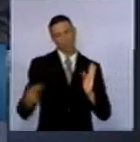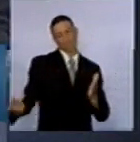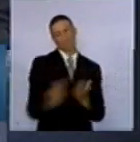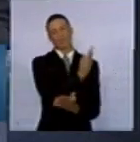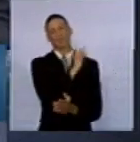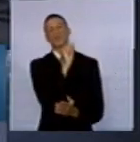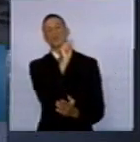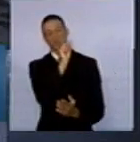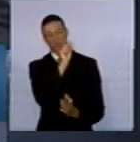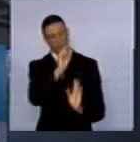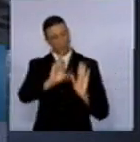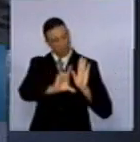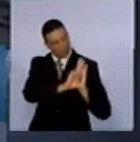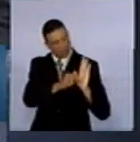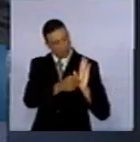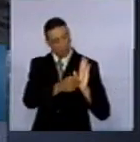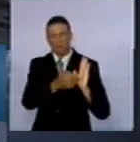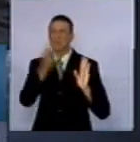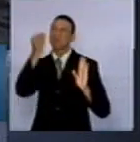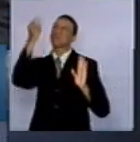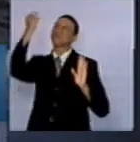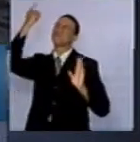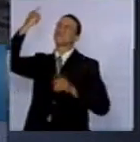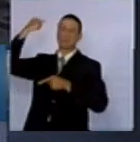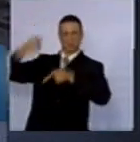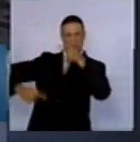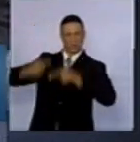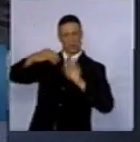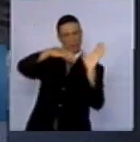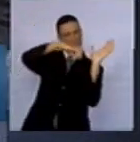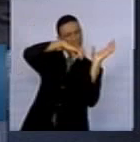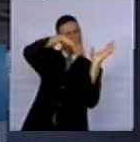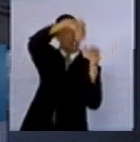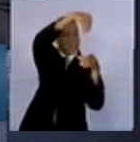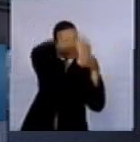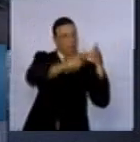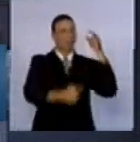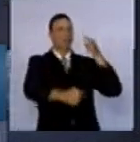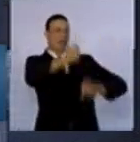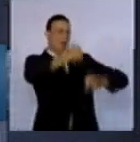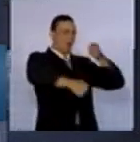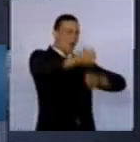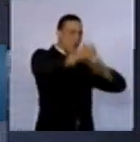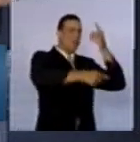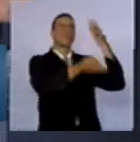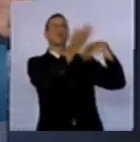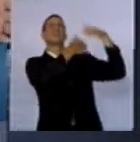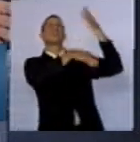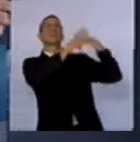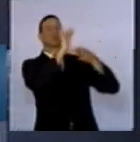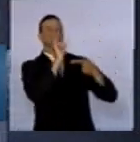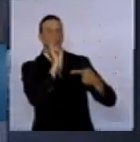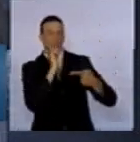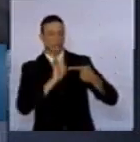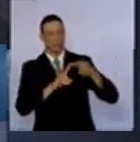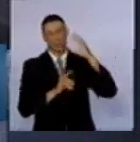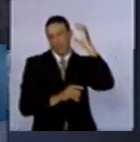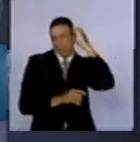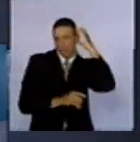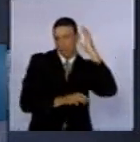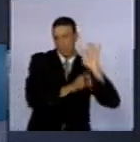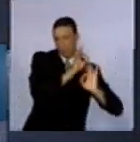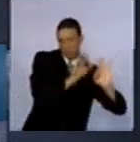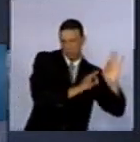abrindo discussões velhas discussões do congresso nacional é que trazia um rádio difusores de um lado